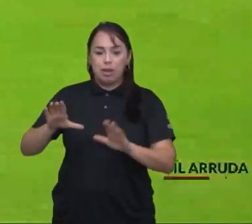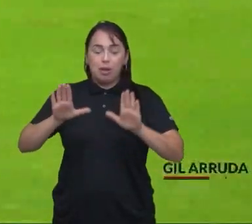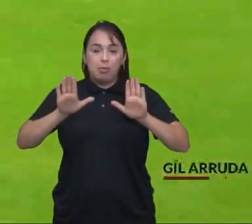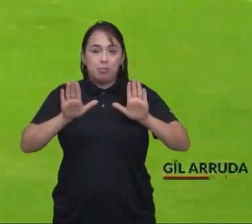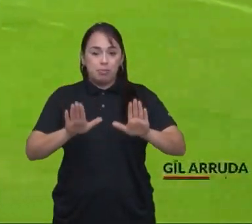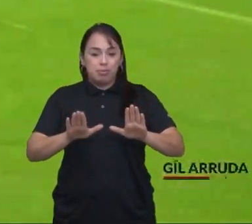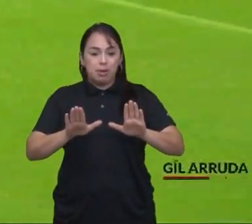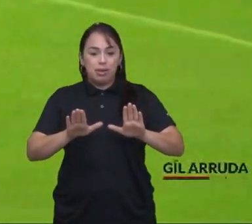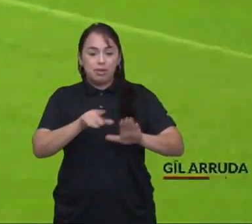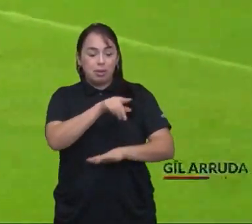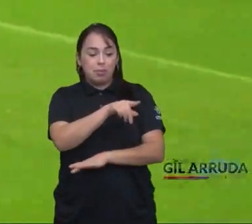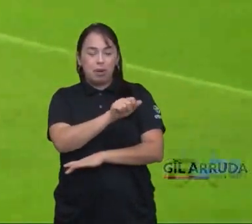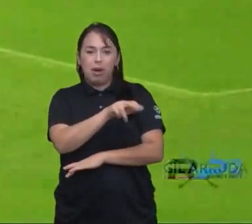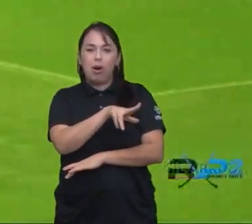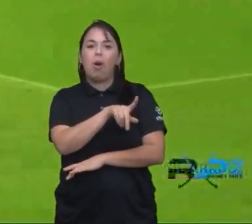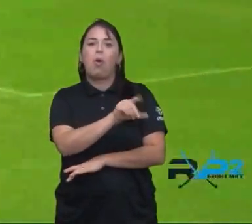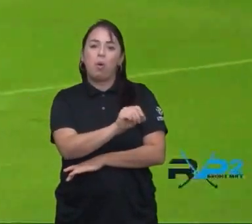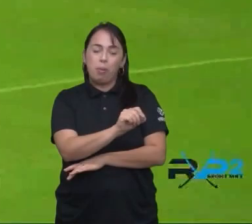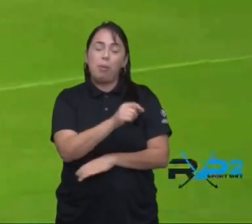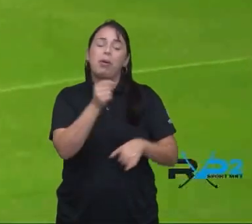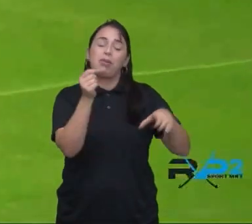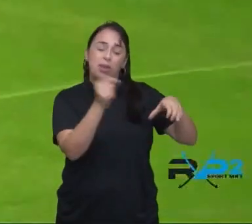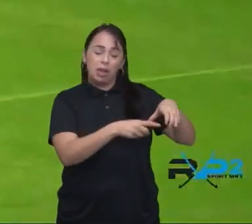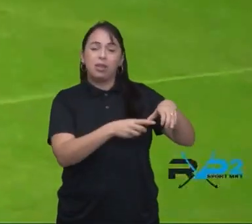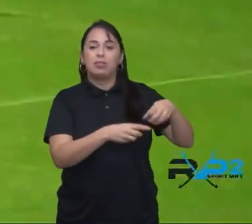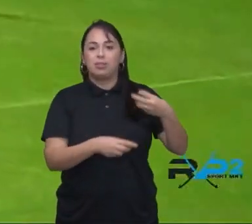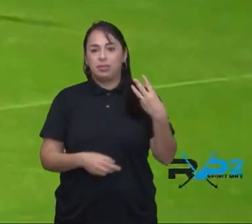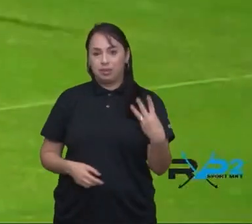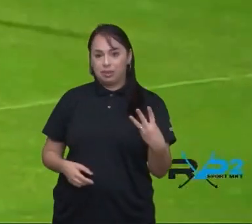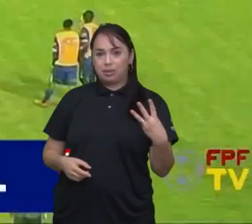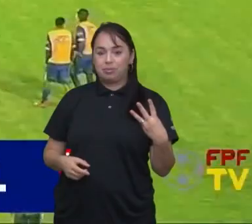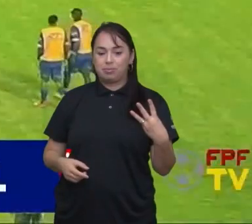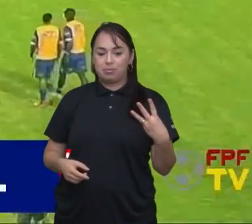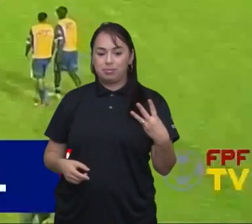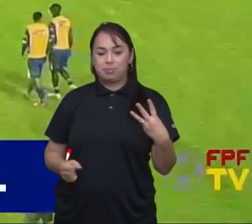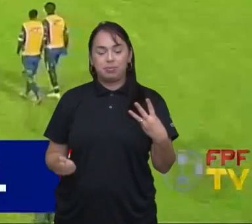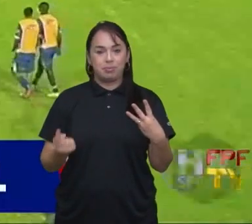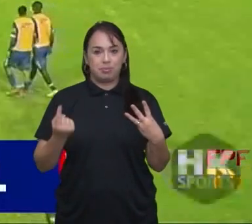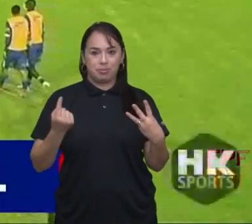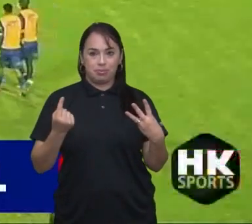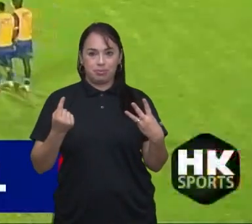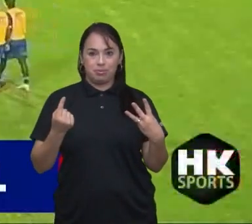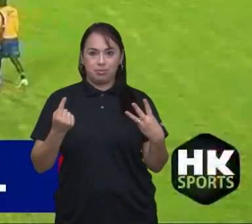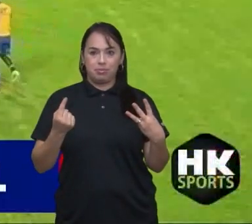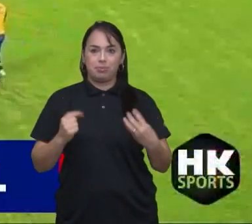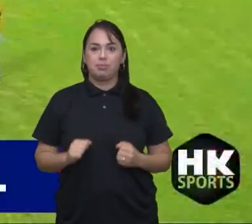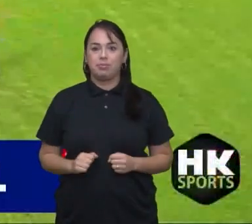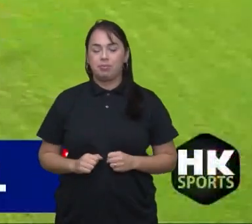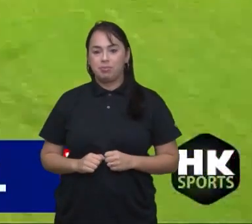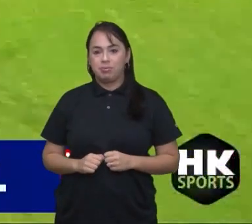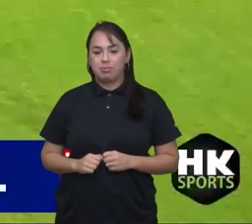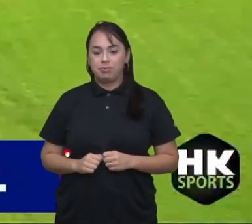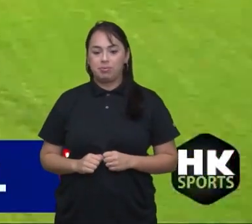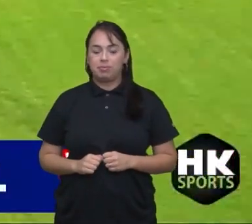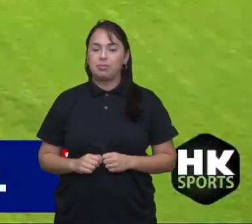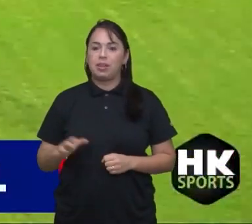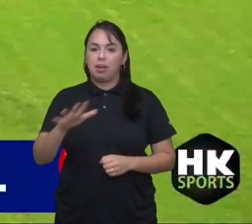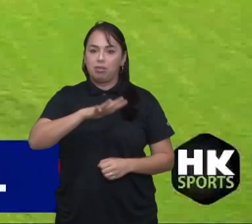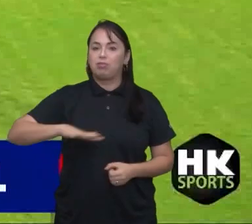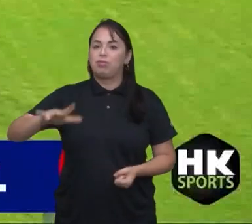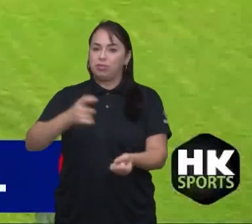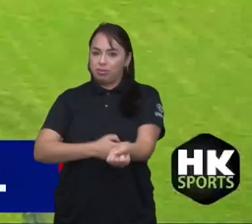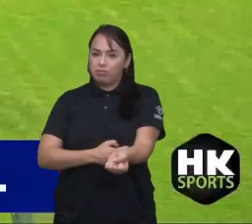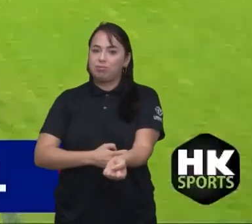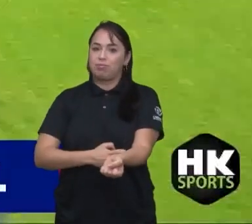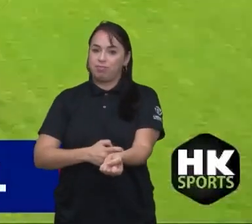Mas Paulo Moraes ainda marcou o terceiro e decretou o placar final. São José 1, Nacional 3. O clima estava